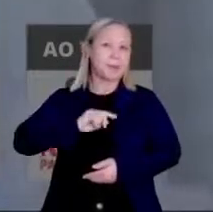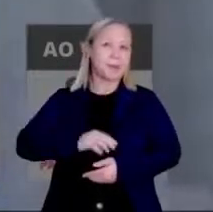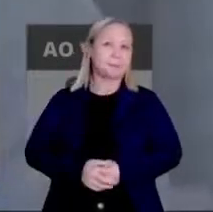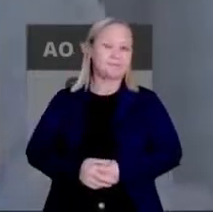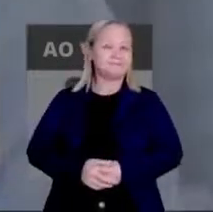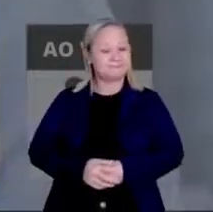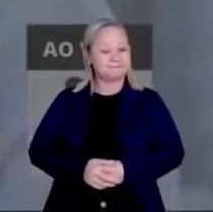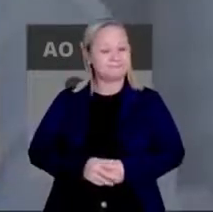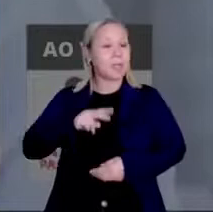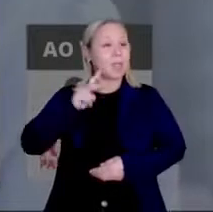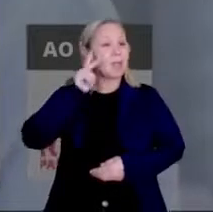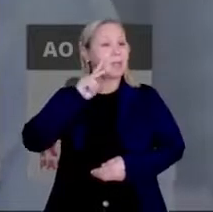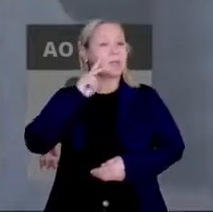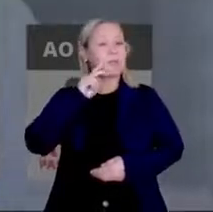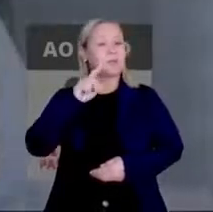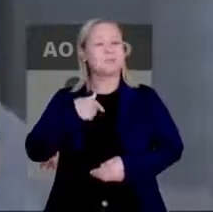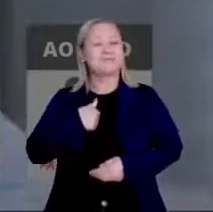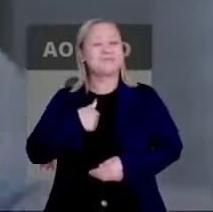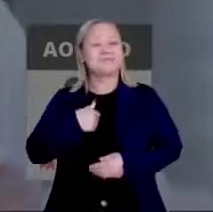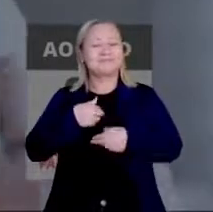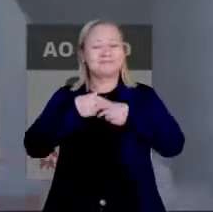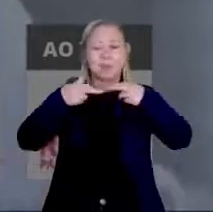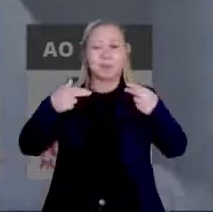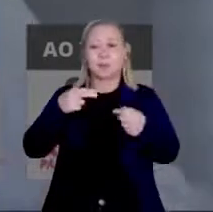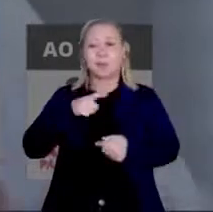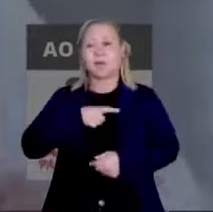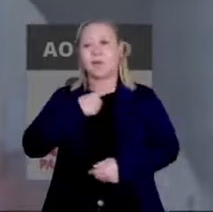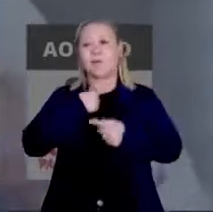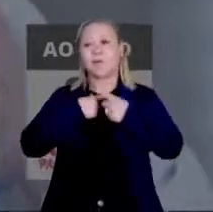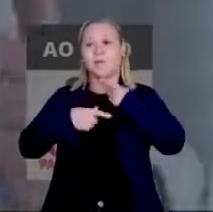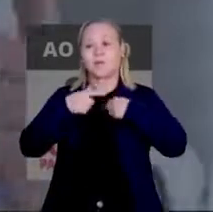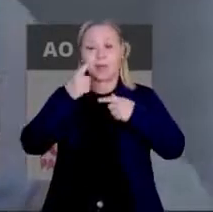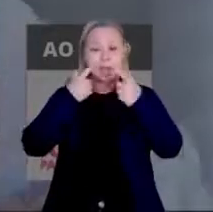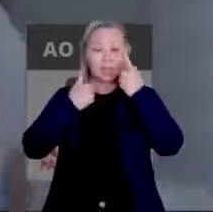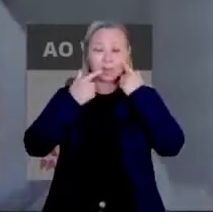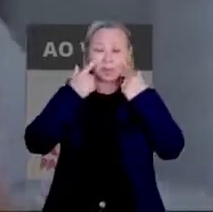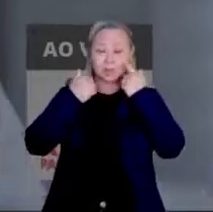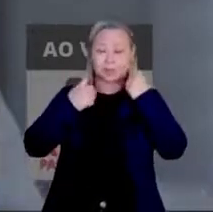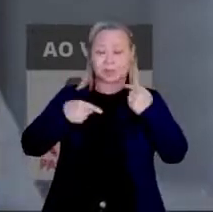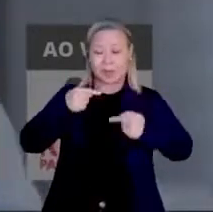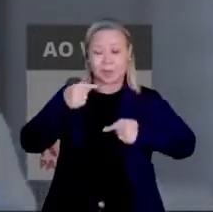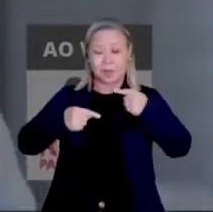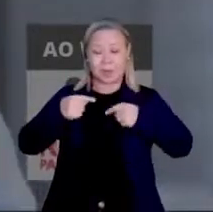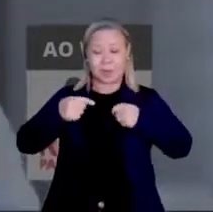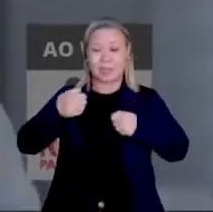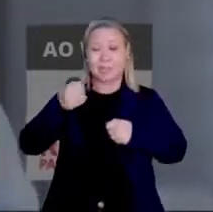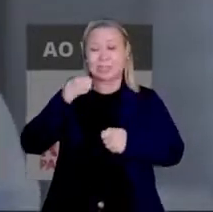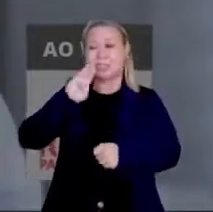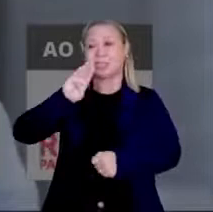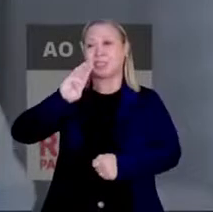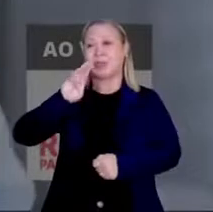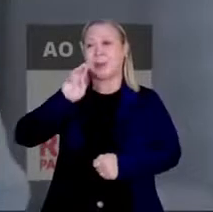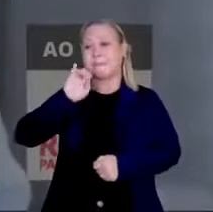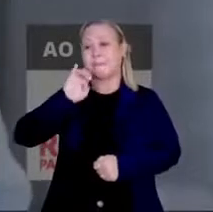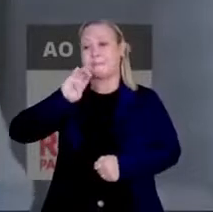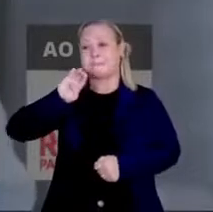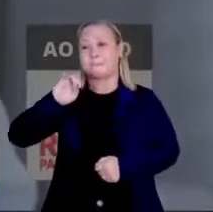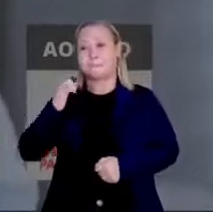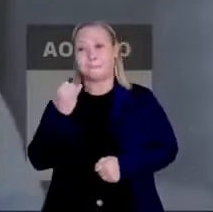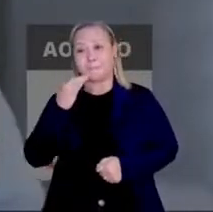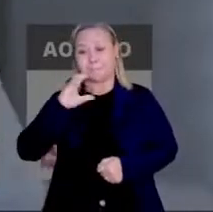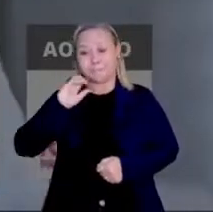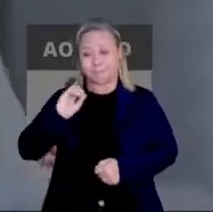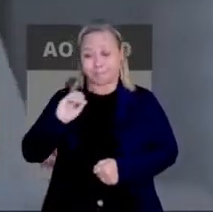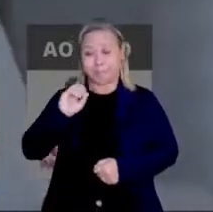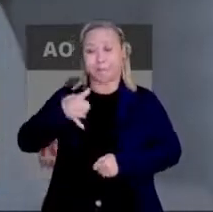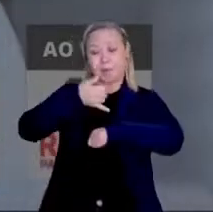mais biodiesel. E o Brasil é uma fonte extraordinária com capacidade de produção. Lamentavelmente, as coisas